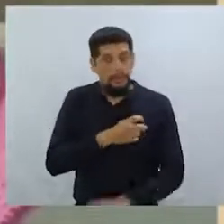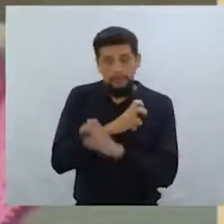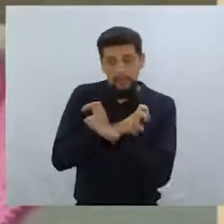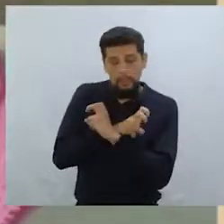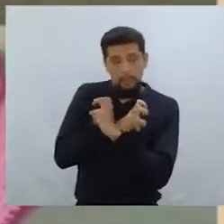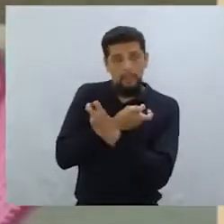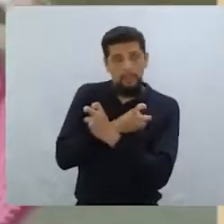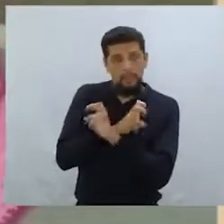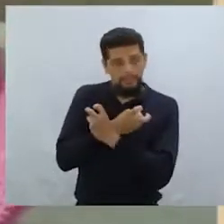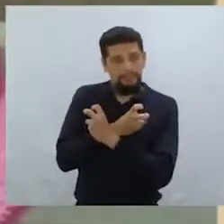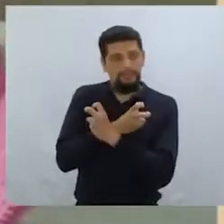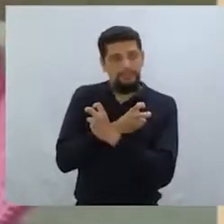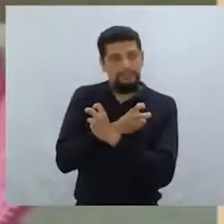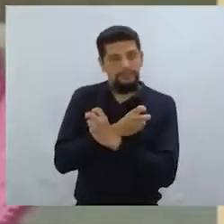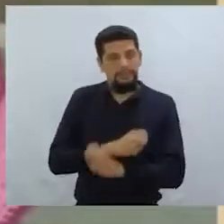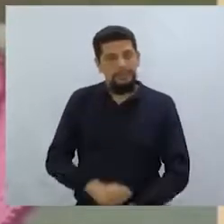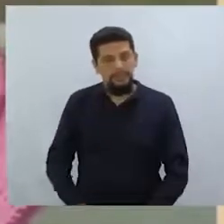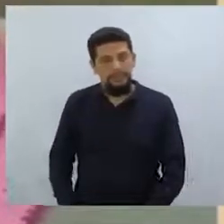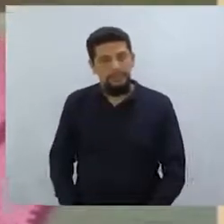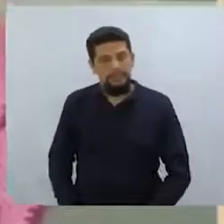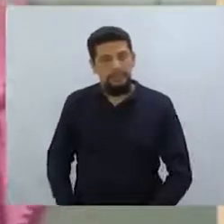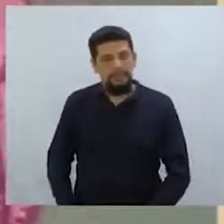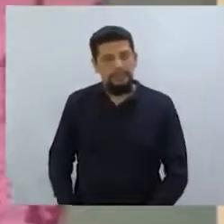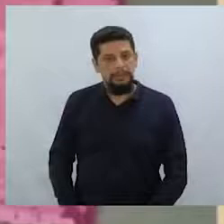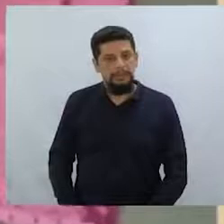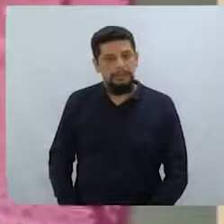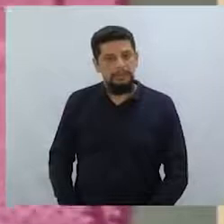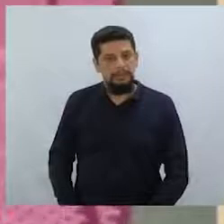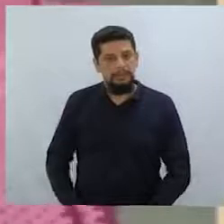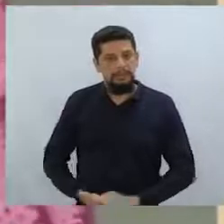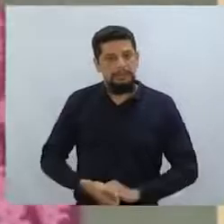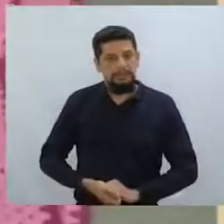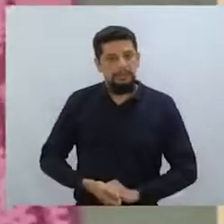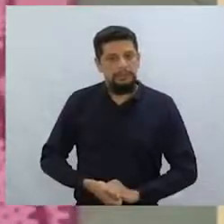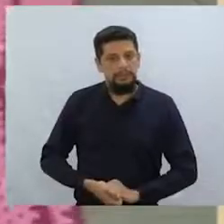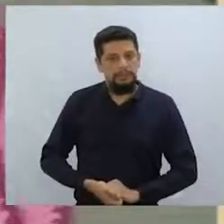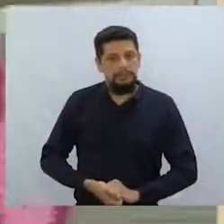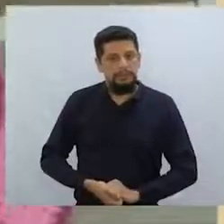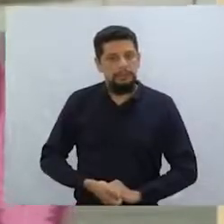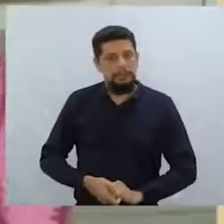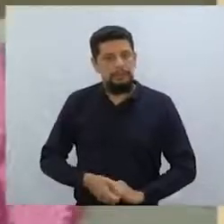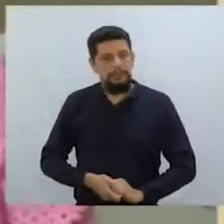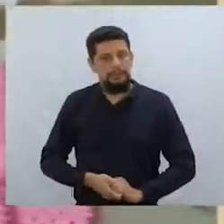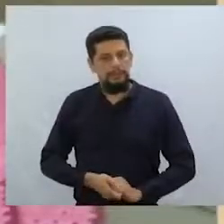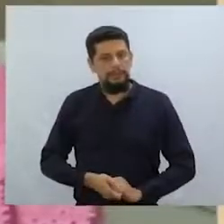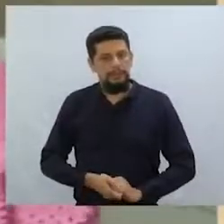ossinho, gosta de brincar potinho, gosta de ração.